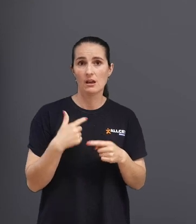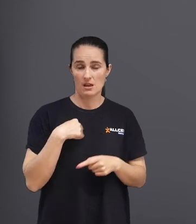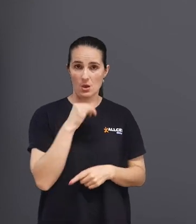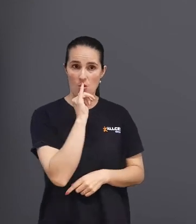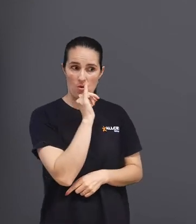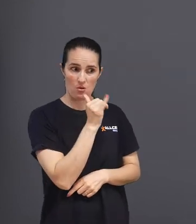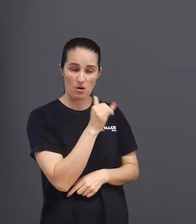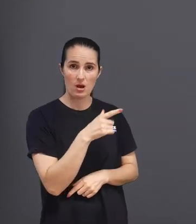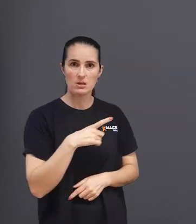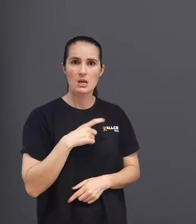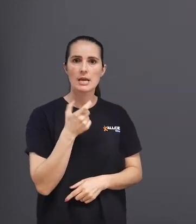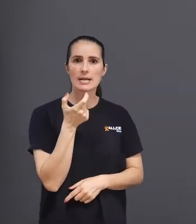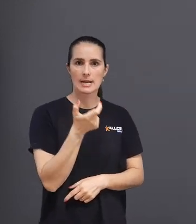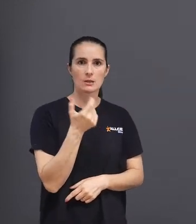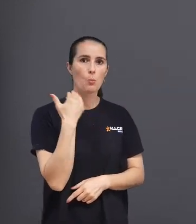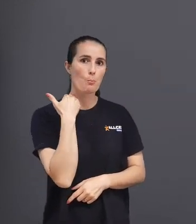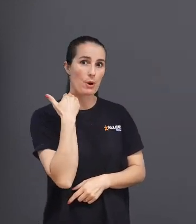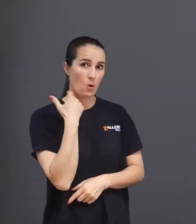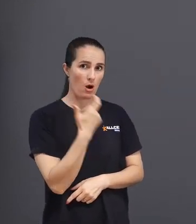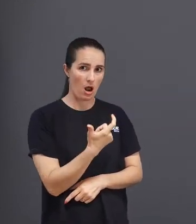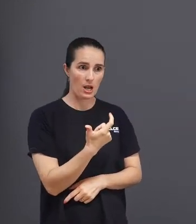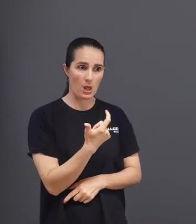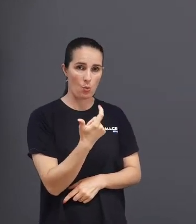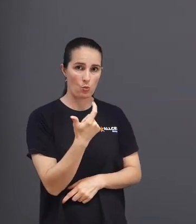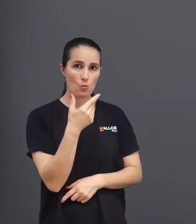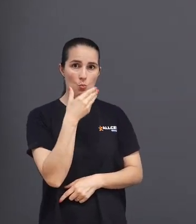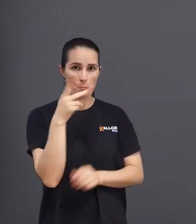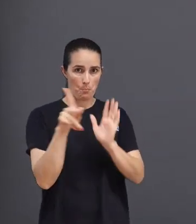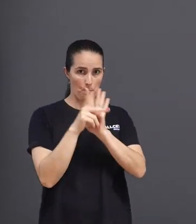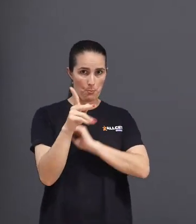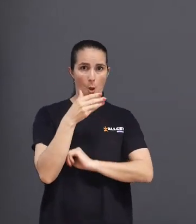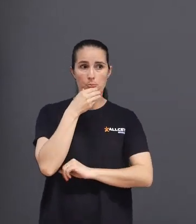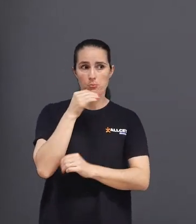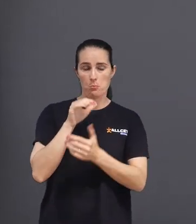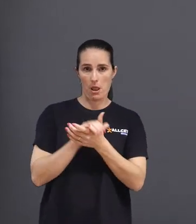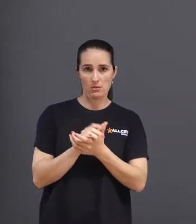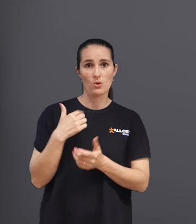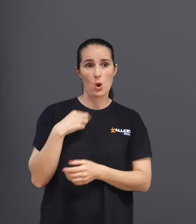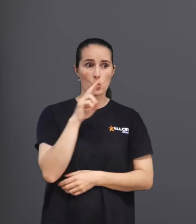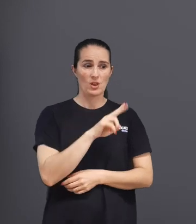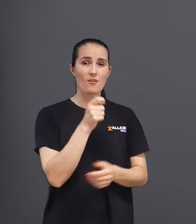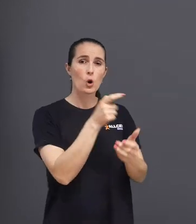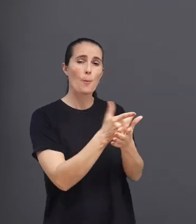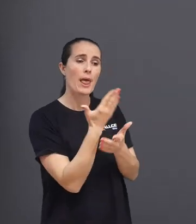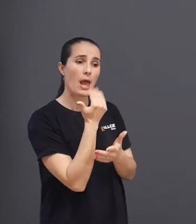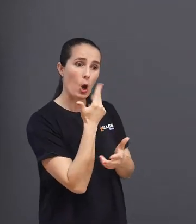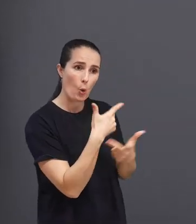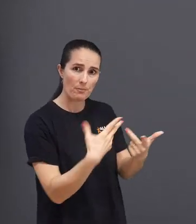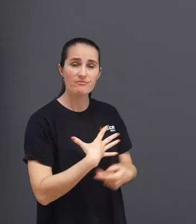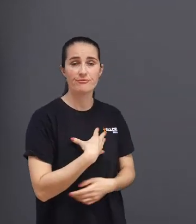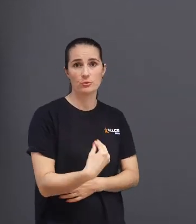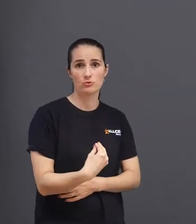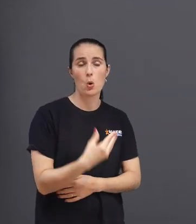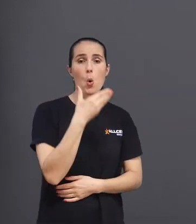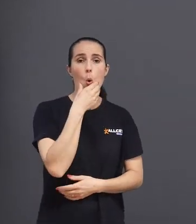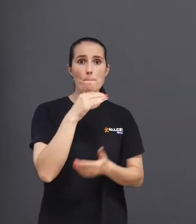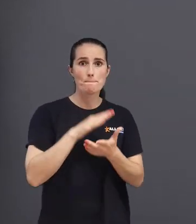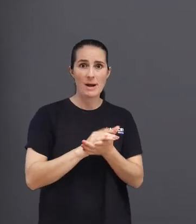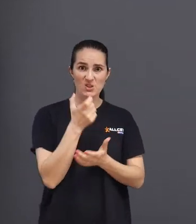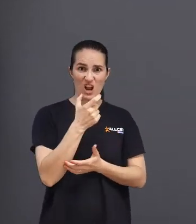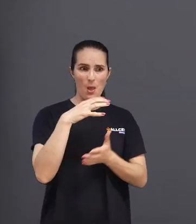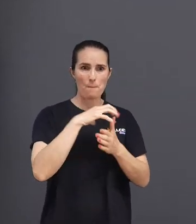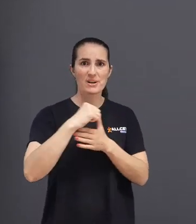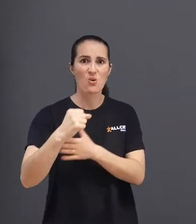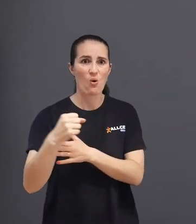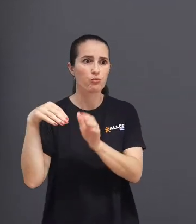Não, mas se o cartão é dele, ele tem o direito de pegar. Eu falei, tudo bem. E que eu procurasse ajuda